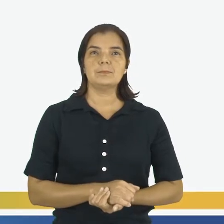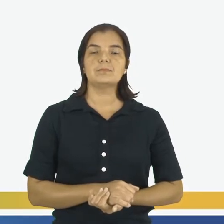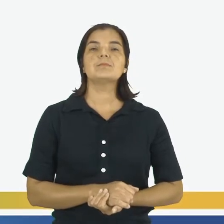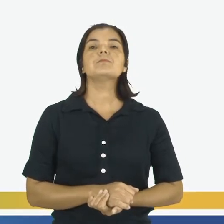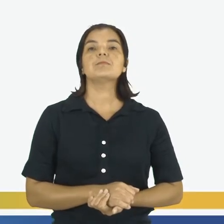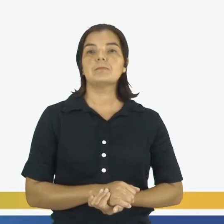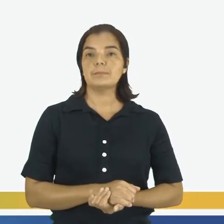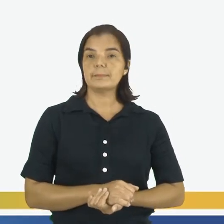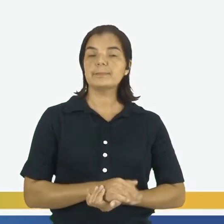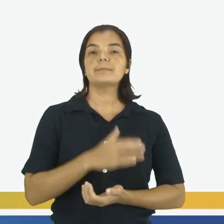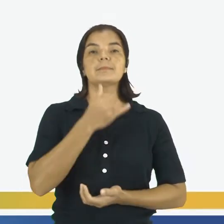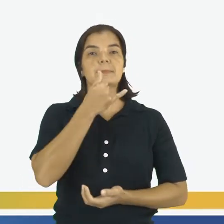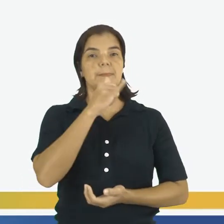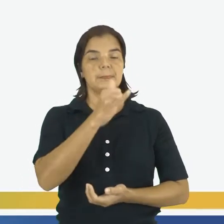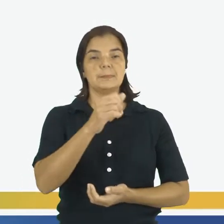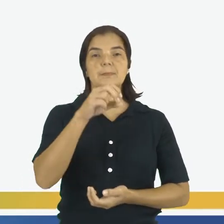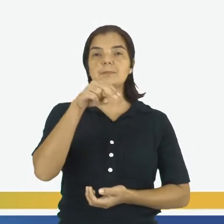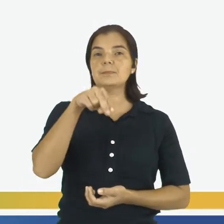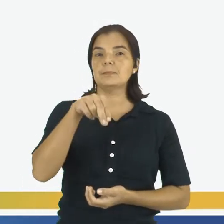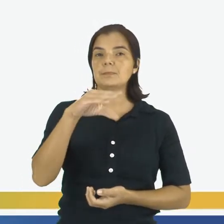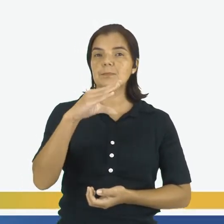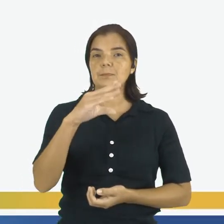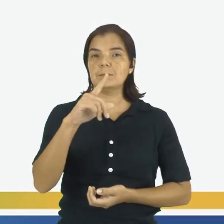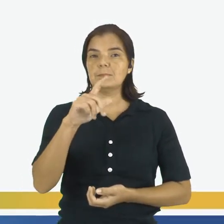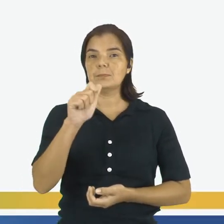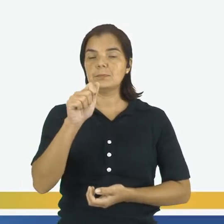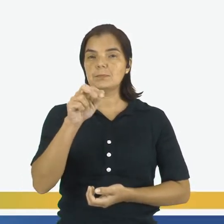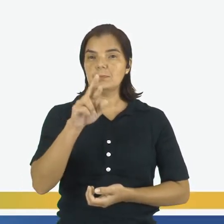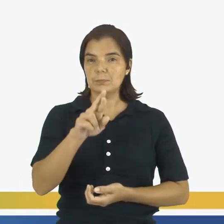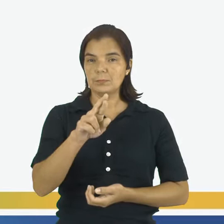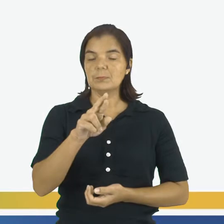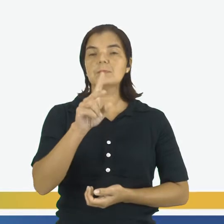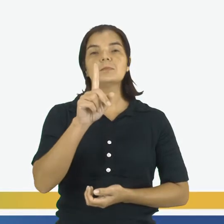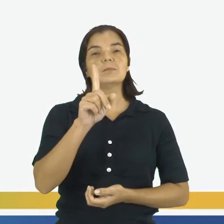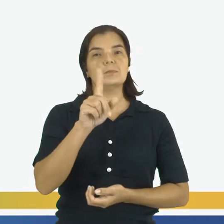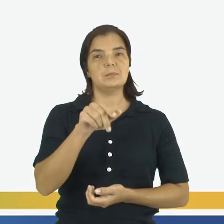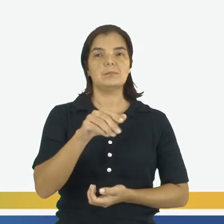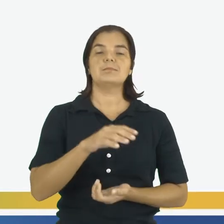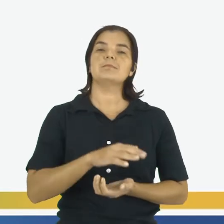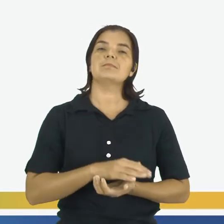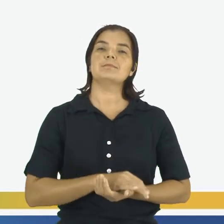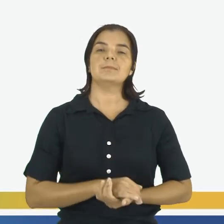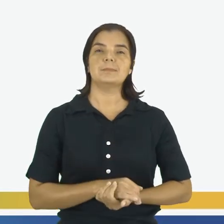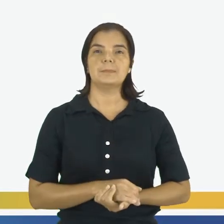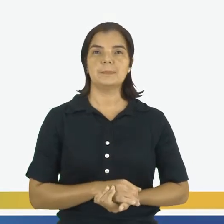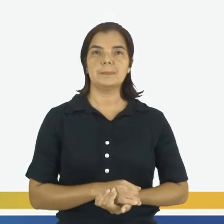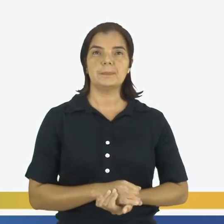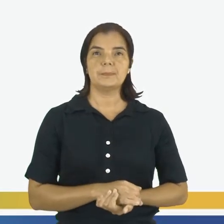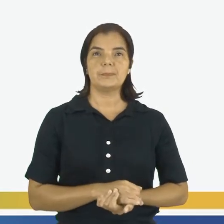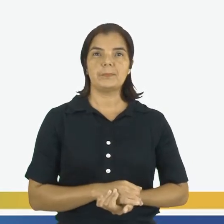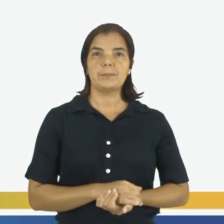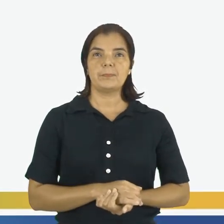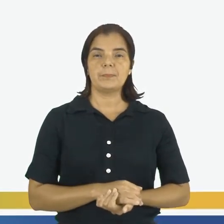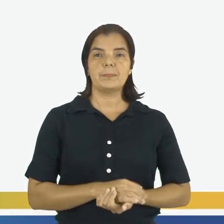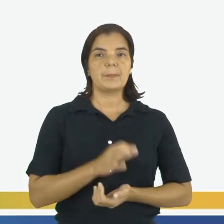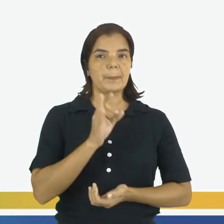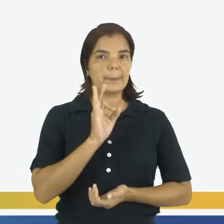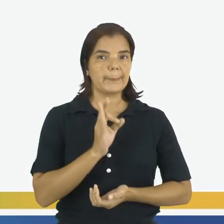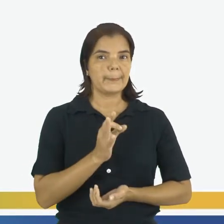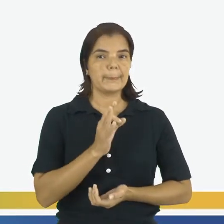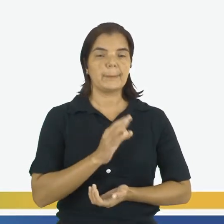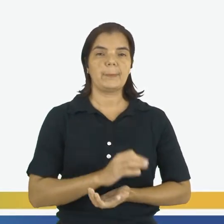Então, a energia que é gerada a partir de urânio é a energia nuclear,